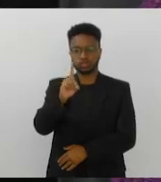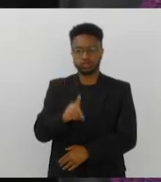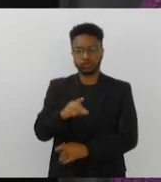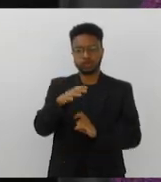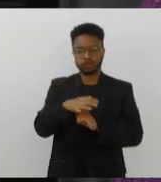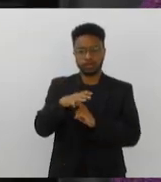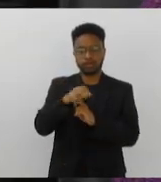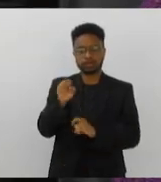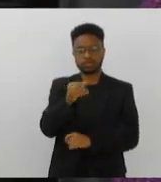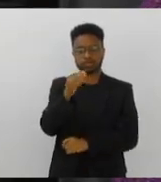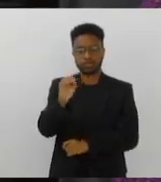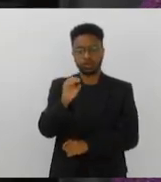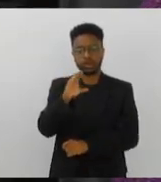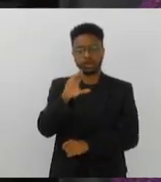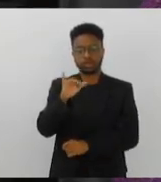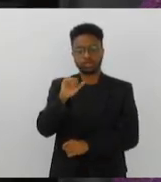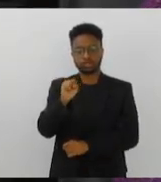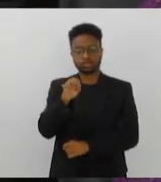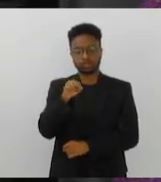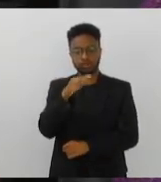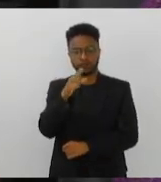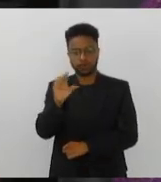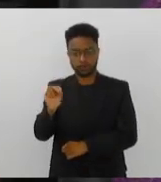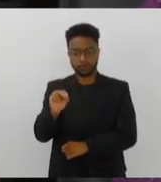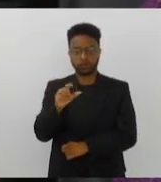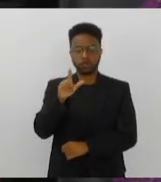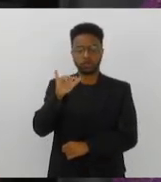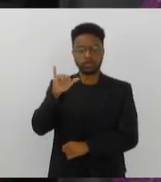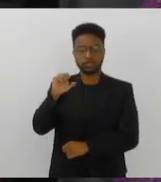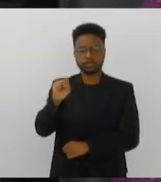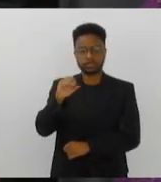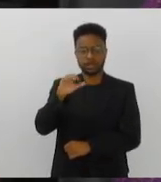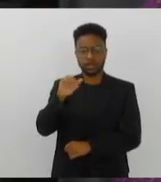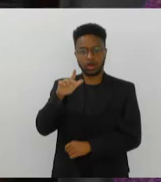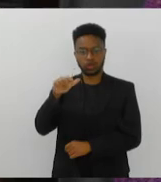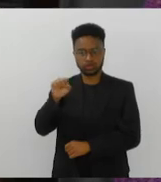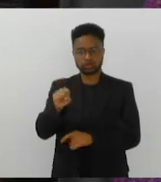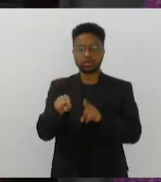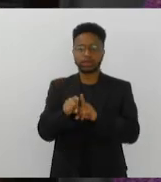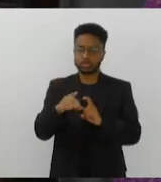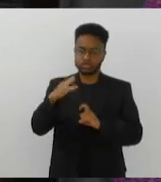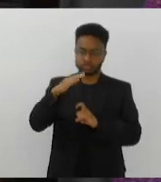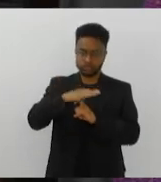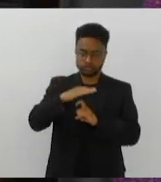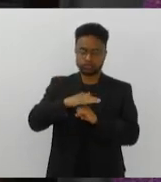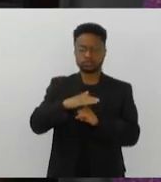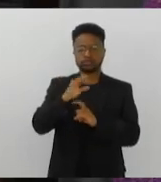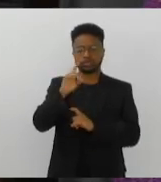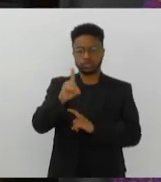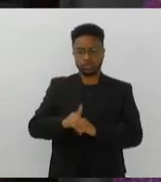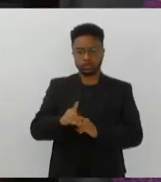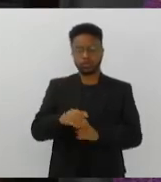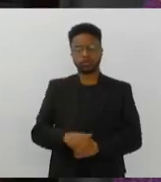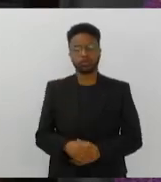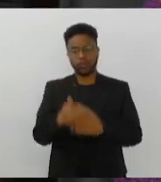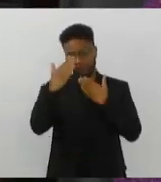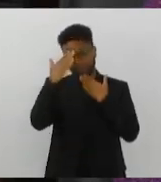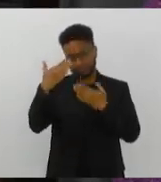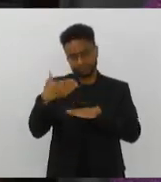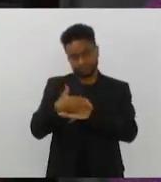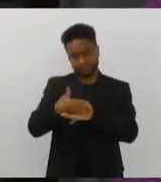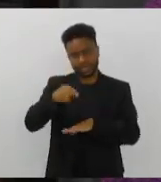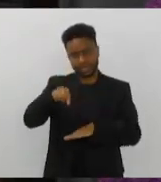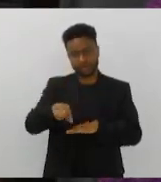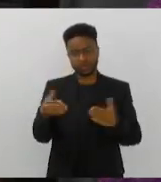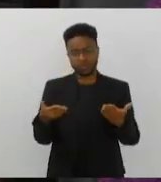de São Cristóvão, Luiz Carlos dos Santos, também diretor da Feira de São Cristóvão, obrigado por vocês estarem aqui nessa